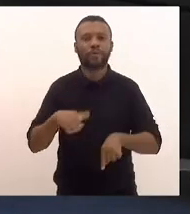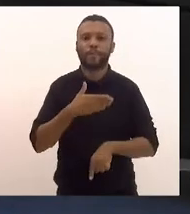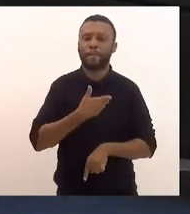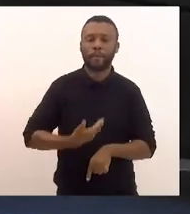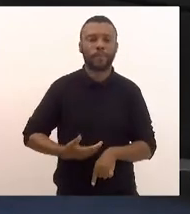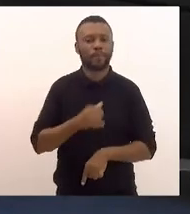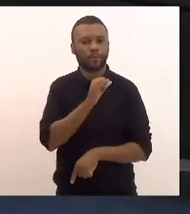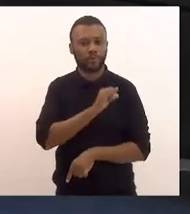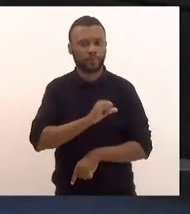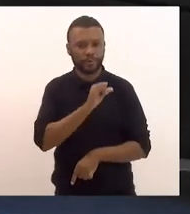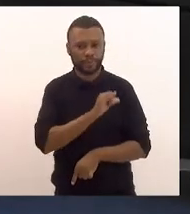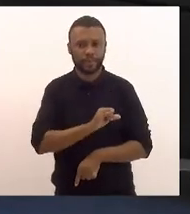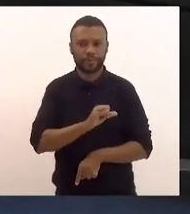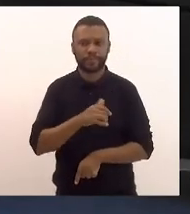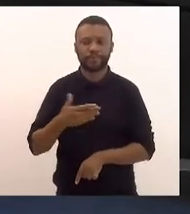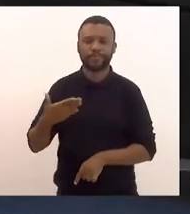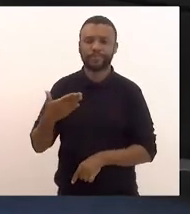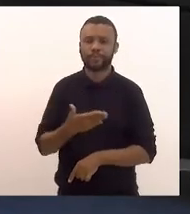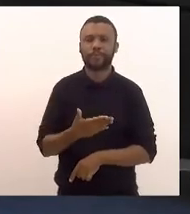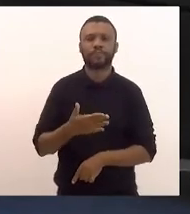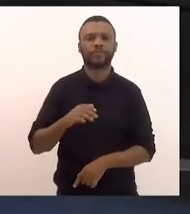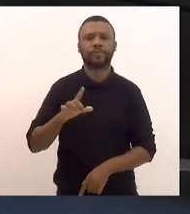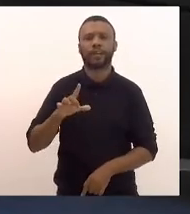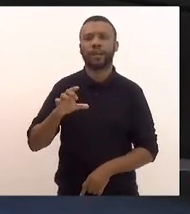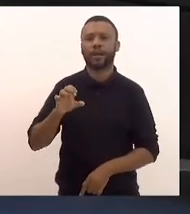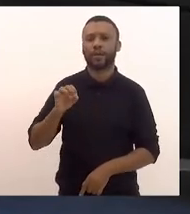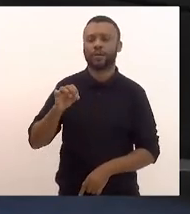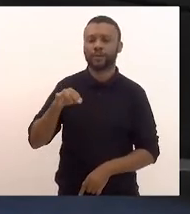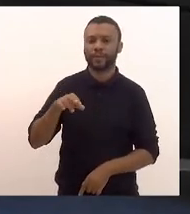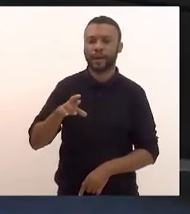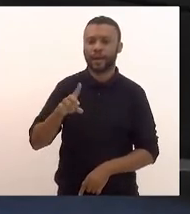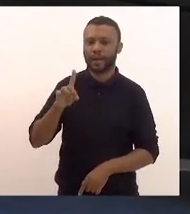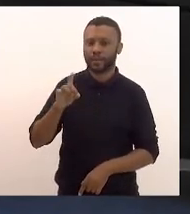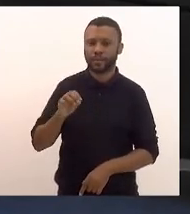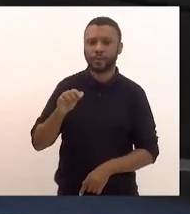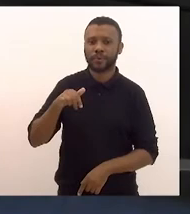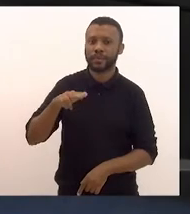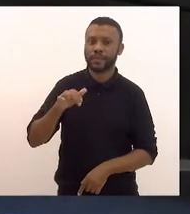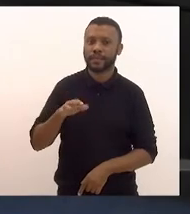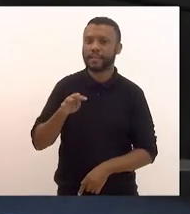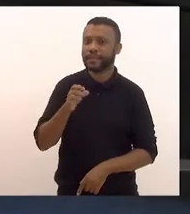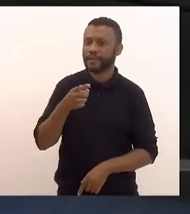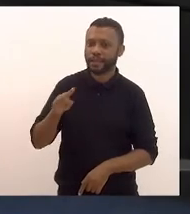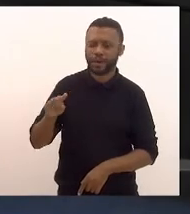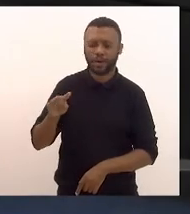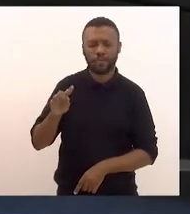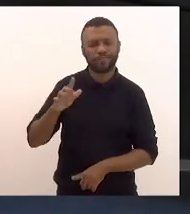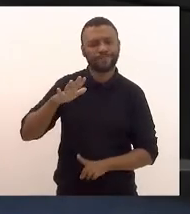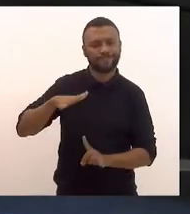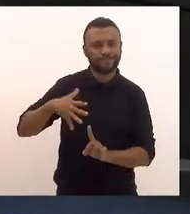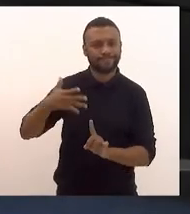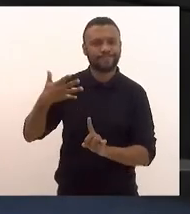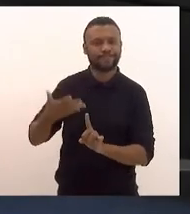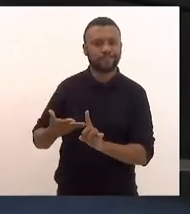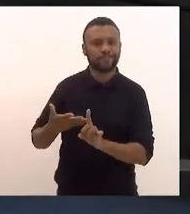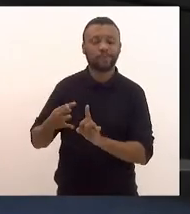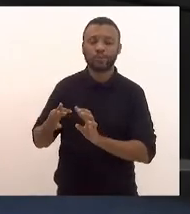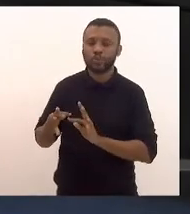do Estado do Rio de Janeiro Se Leonardo Quintão na pessoa de quem Saúdo